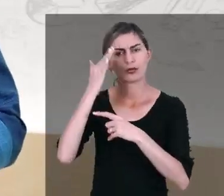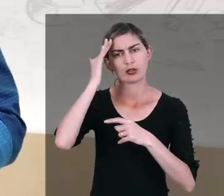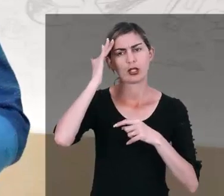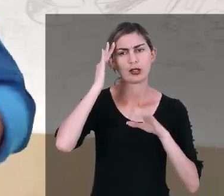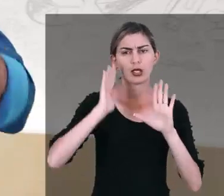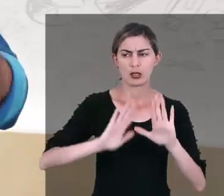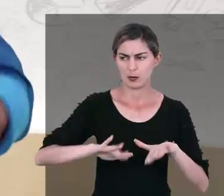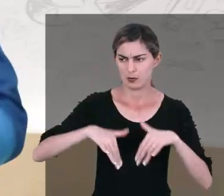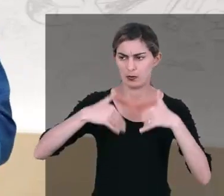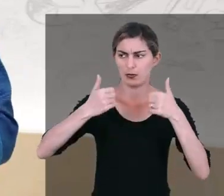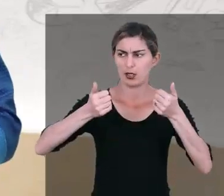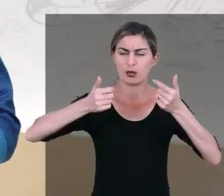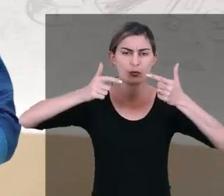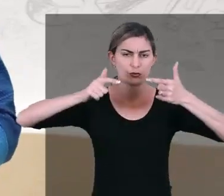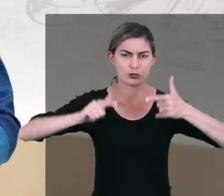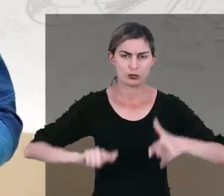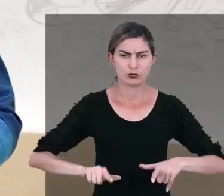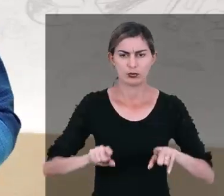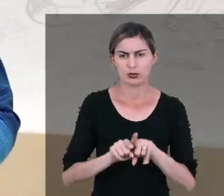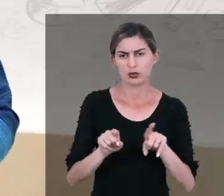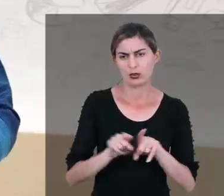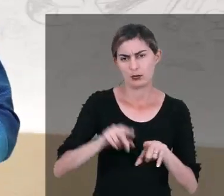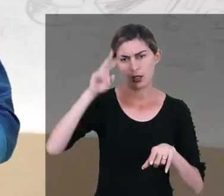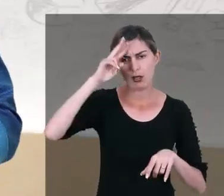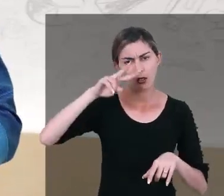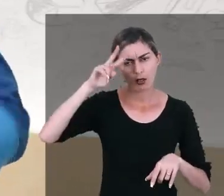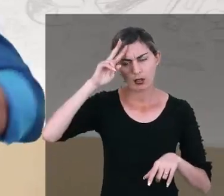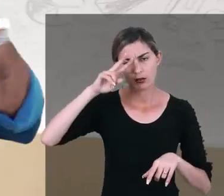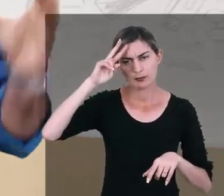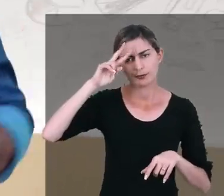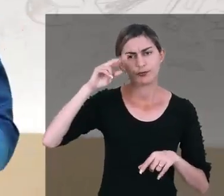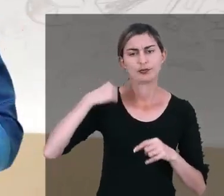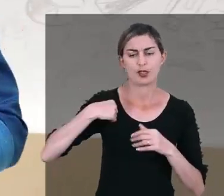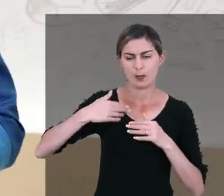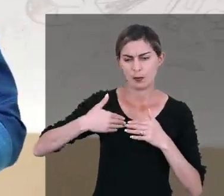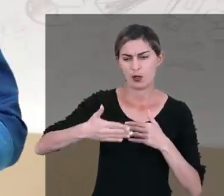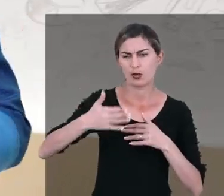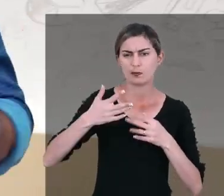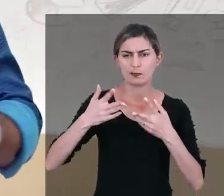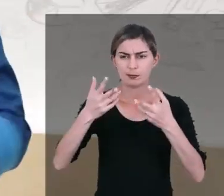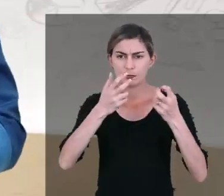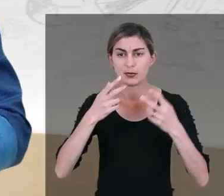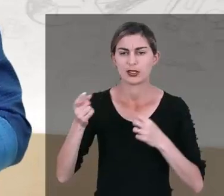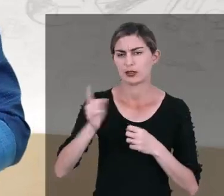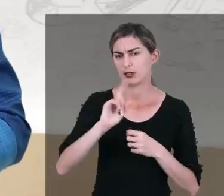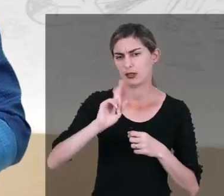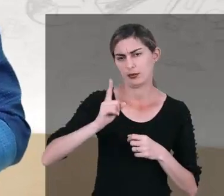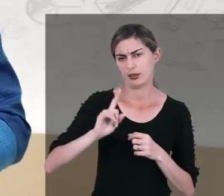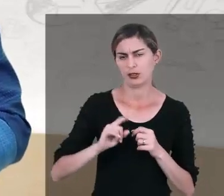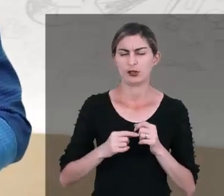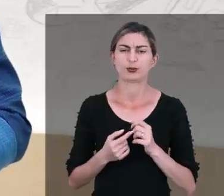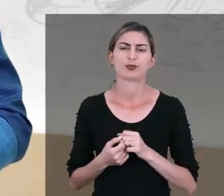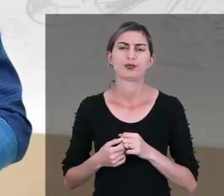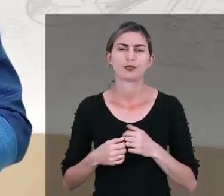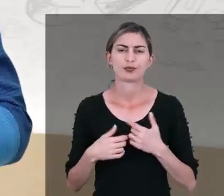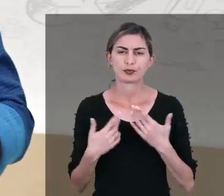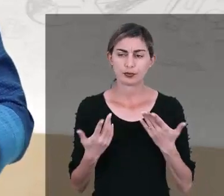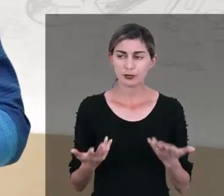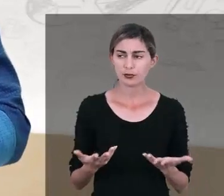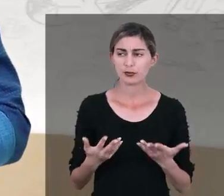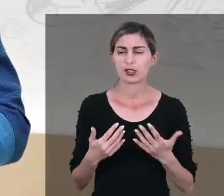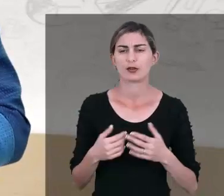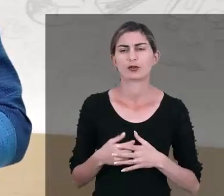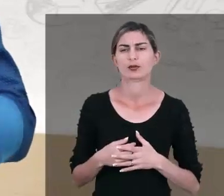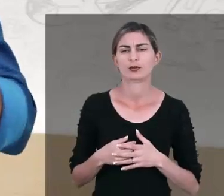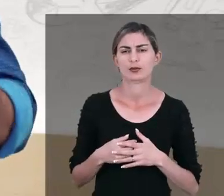do espaço e nos serve como lembrete de determinados aspectos que podem passar despercebidos na hora desse levantamento físico, né?